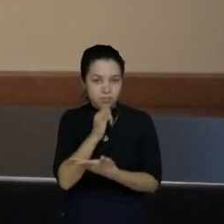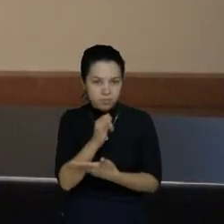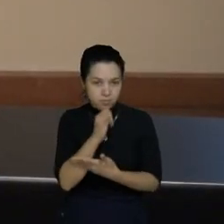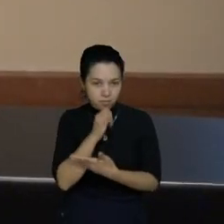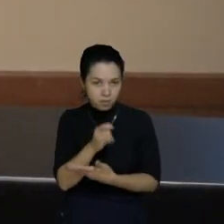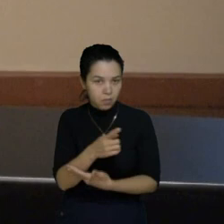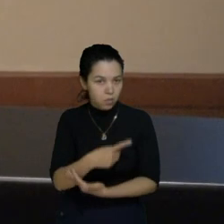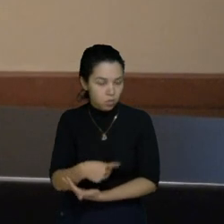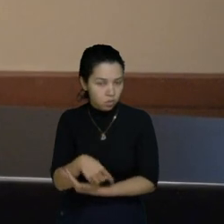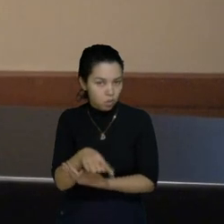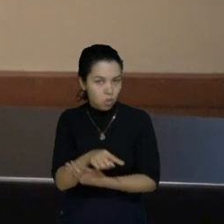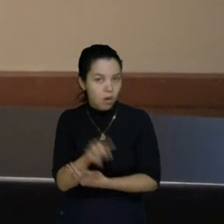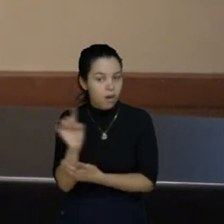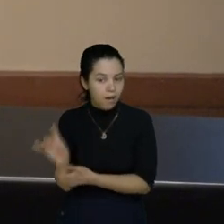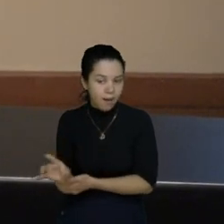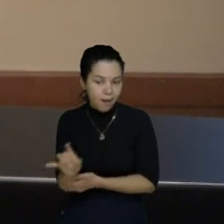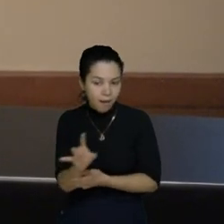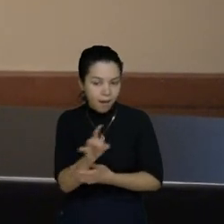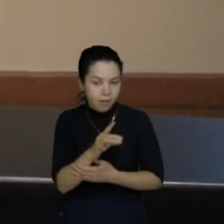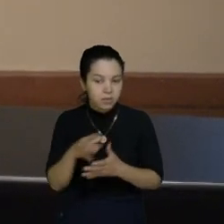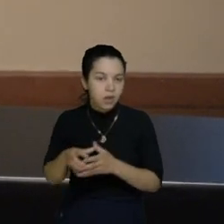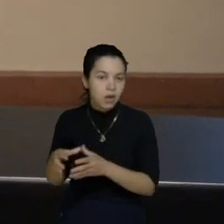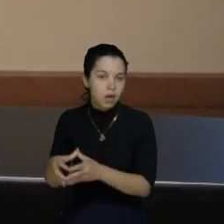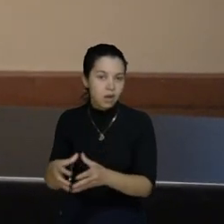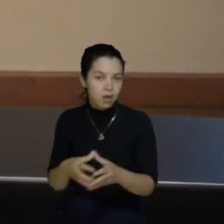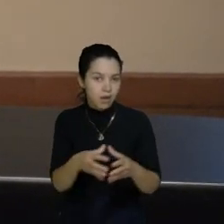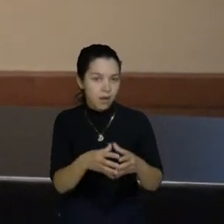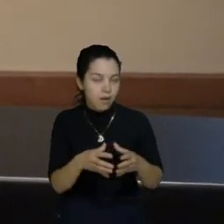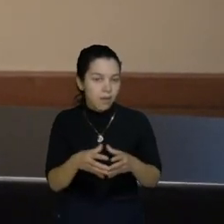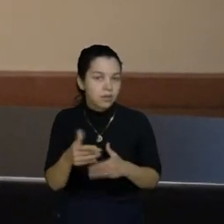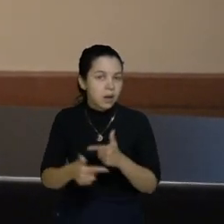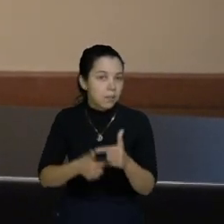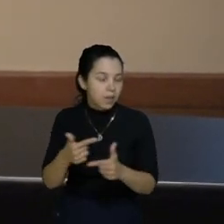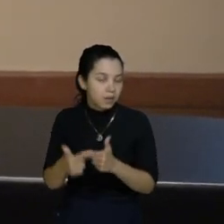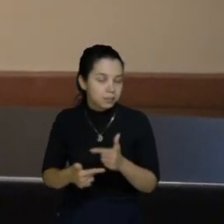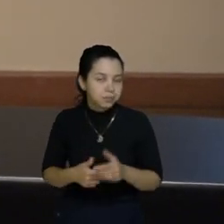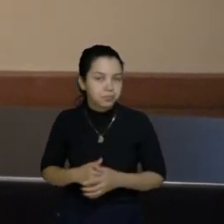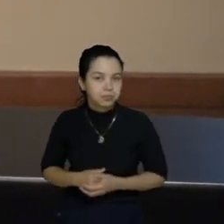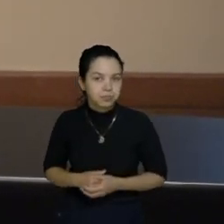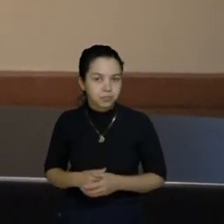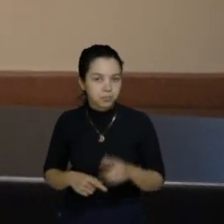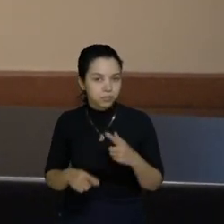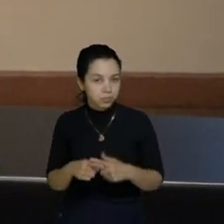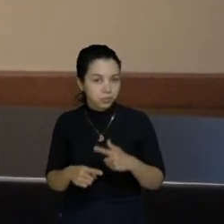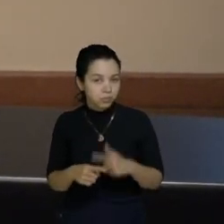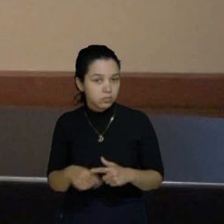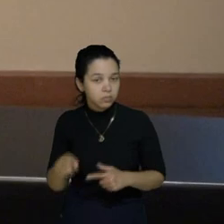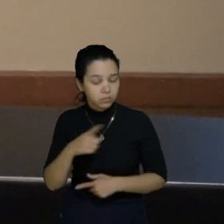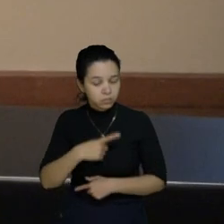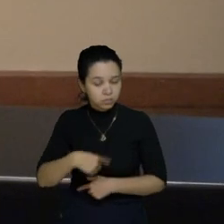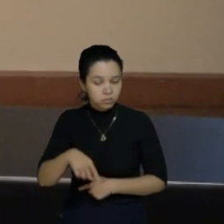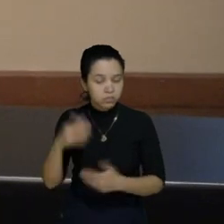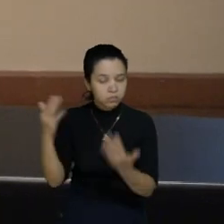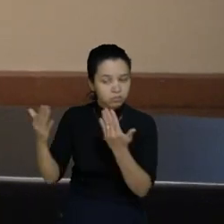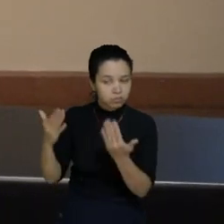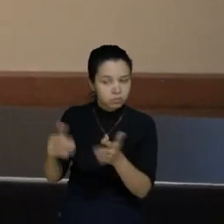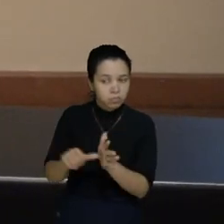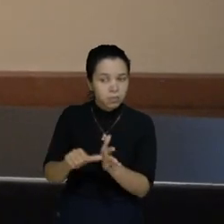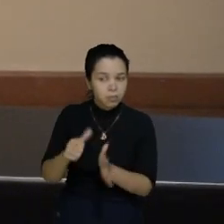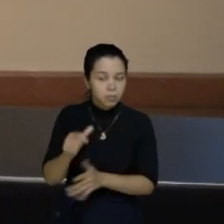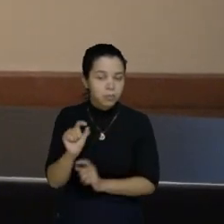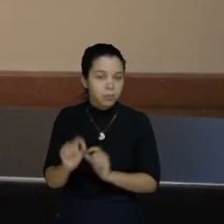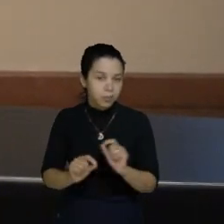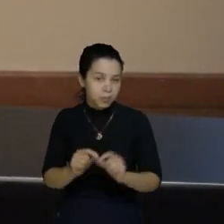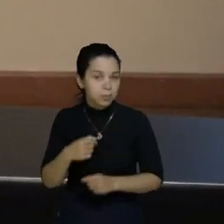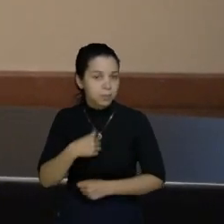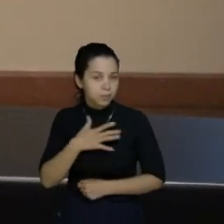gente de que cada área faz certo porque o que que a gente considera primeiro gostei muito quando a Eliane